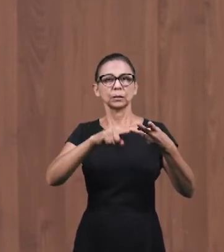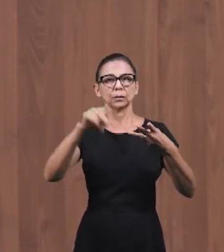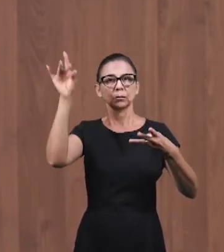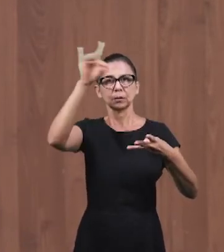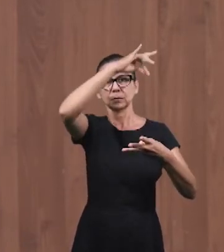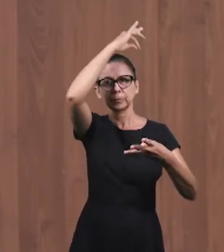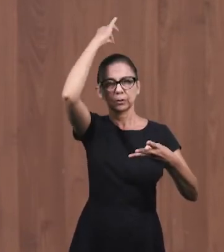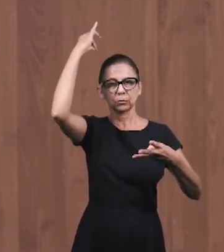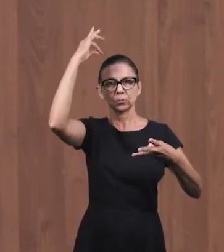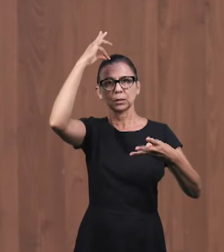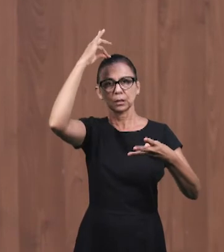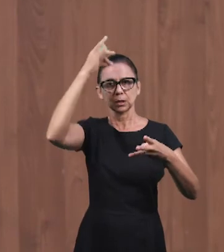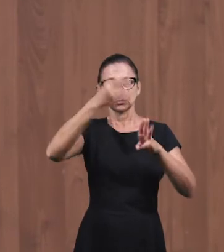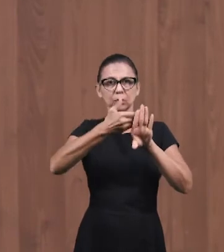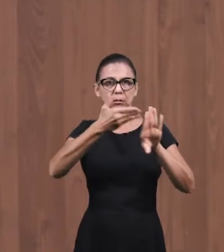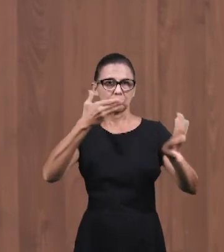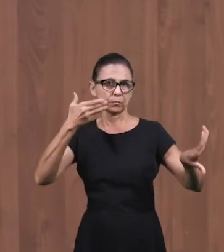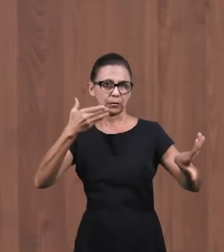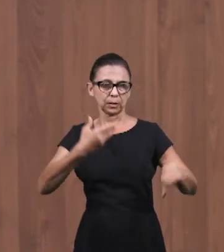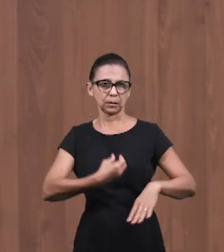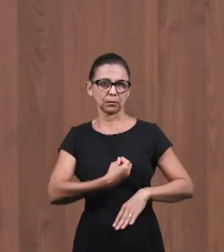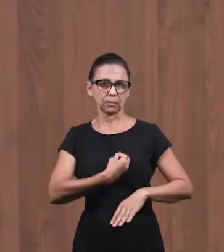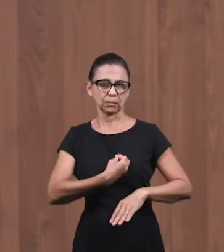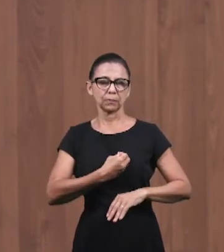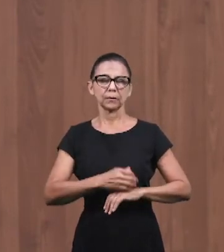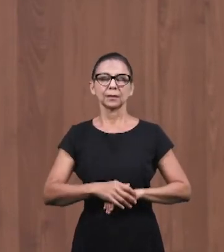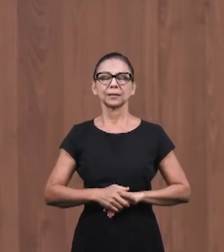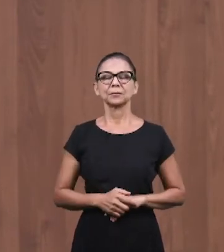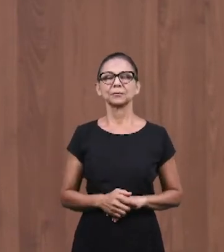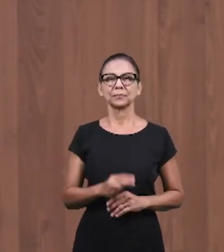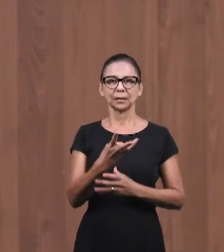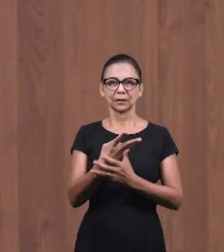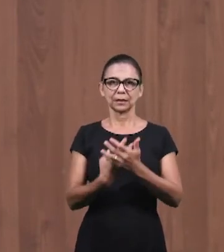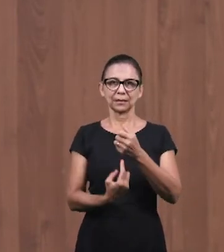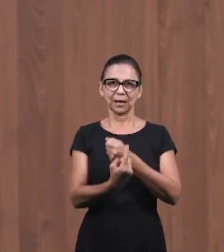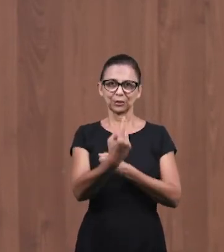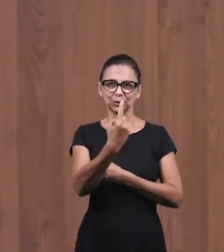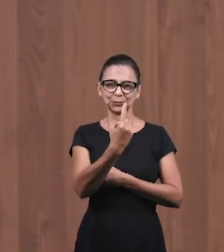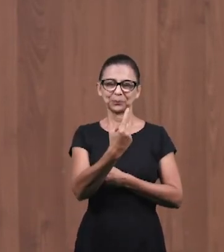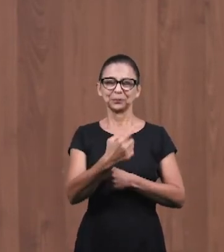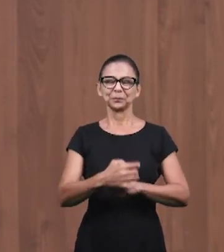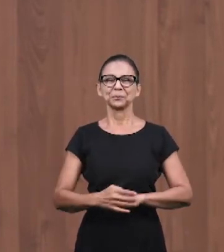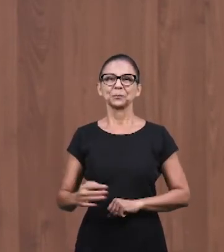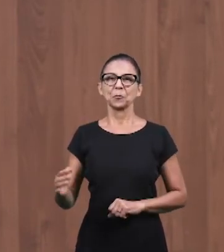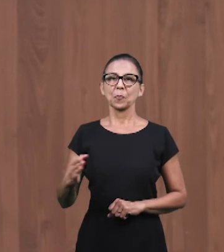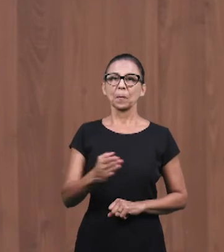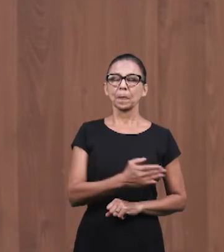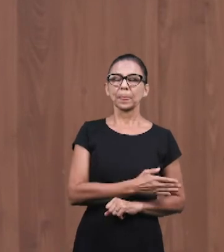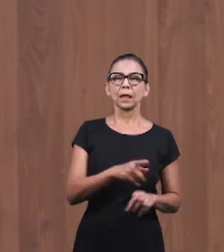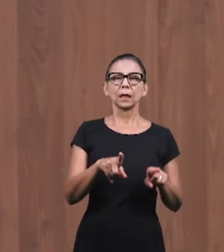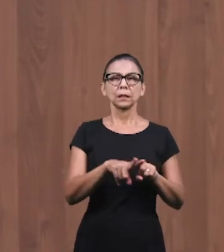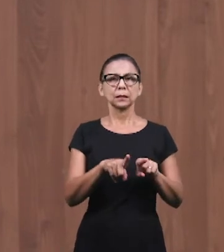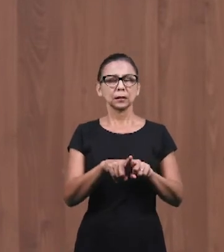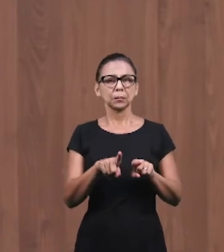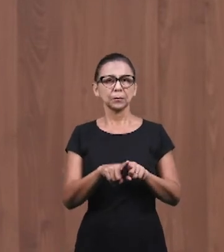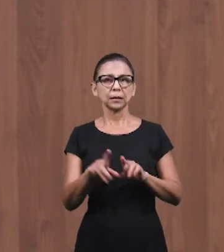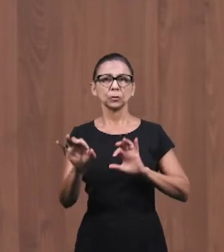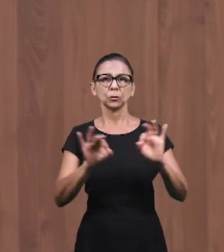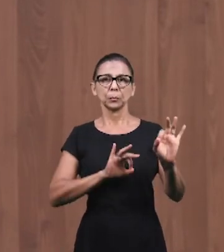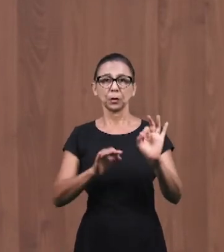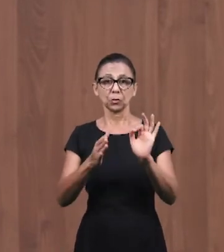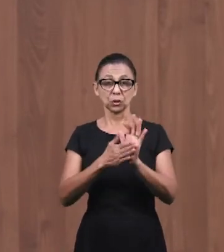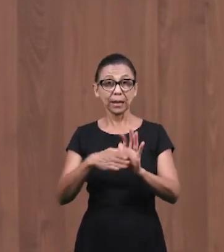Espírito Santo santifica as nossas vidas. E por fim, a Ana Paula vai confirmar isso exatamente quando ela fala que o